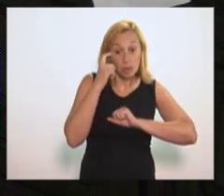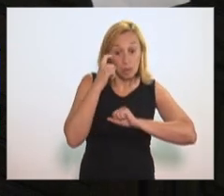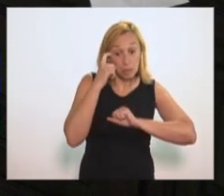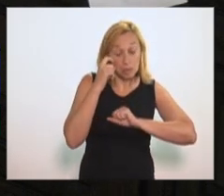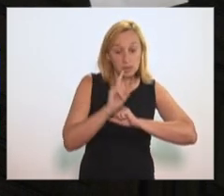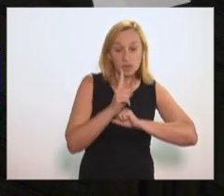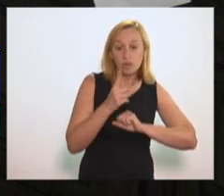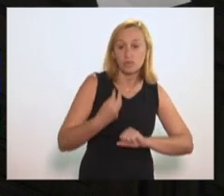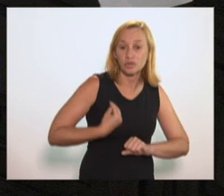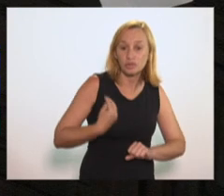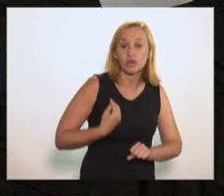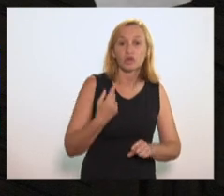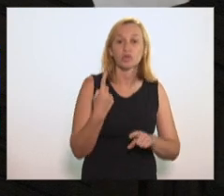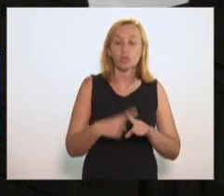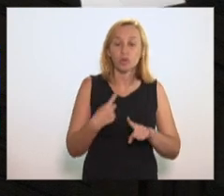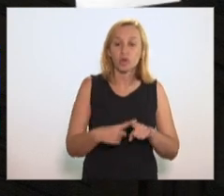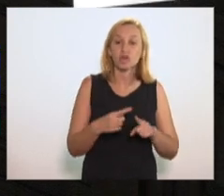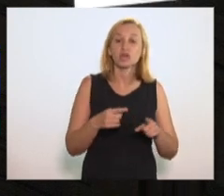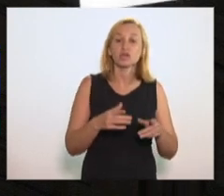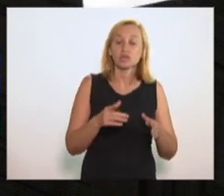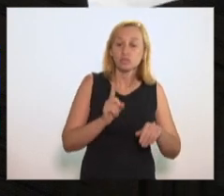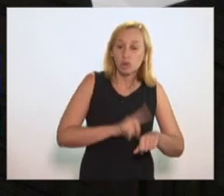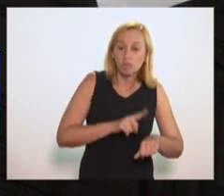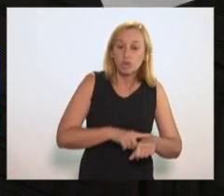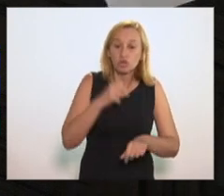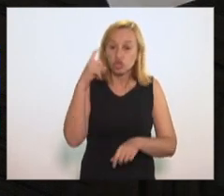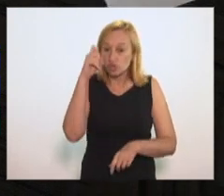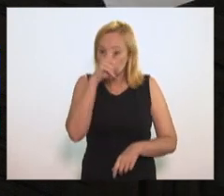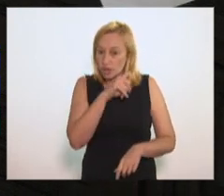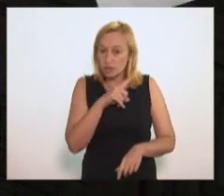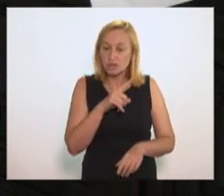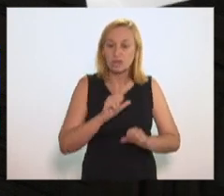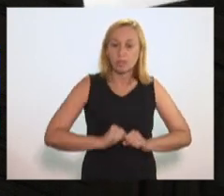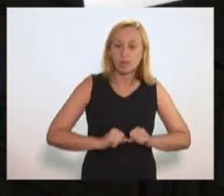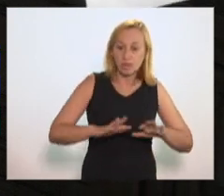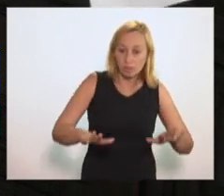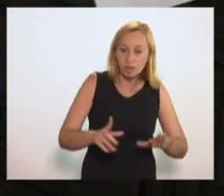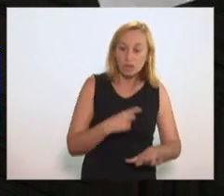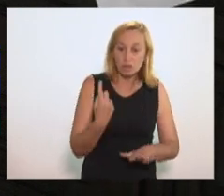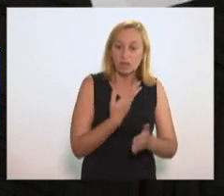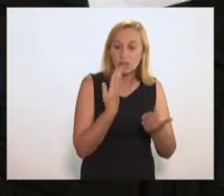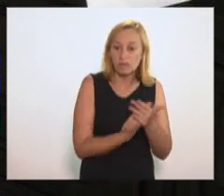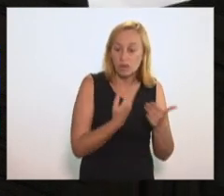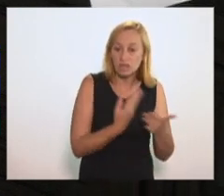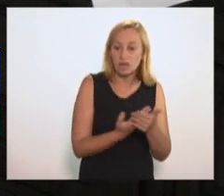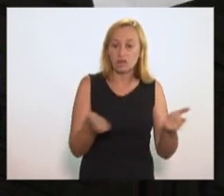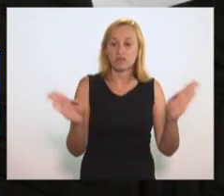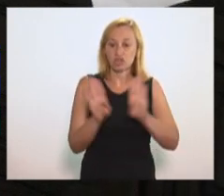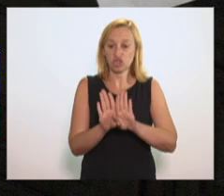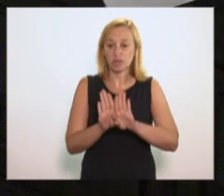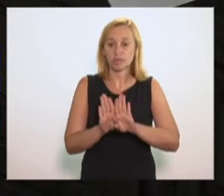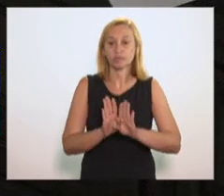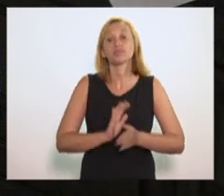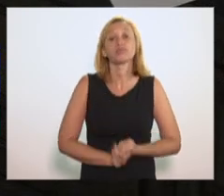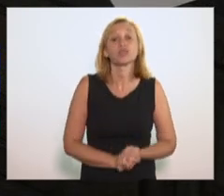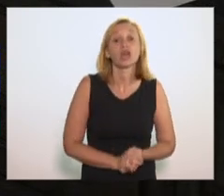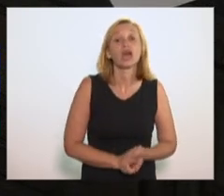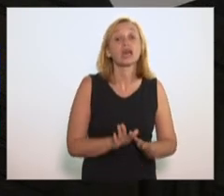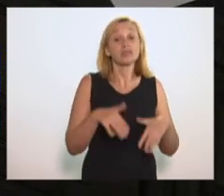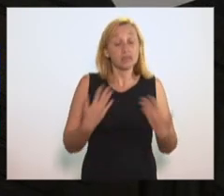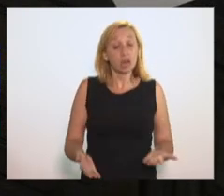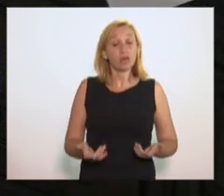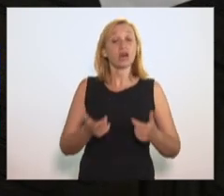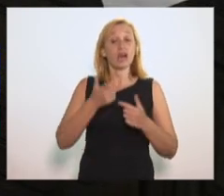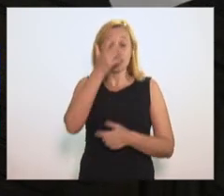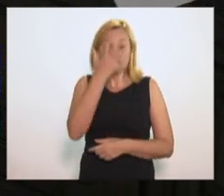viveu porque nos momentos críticos dessa pandemia até aqui nós estávamos com as aulas suspensas então é muito grave